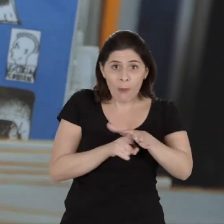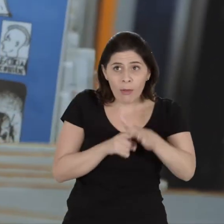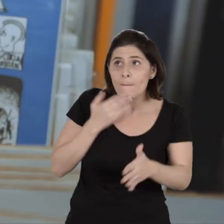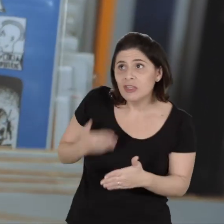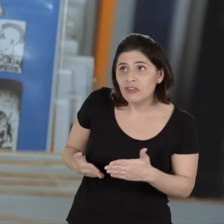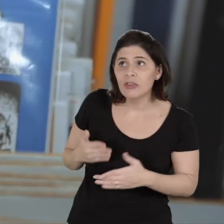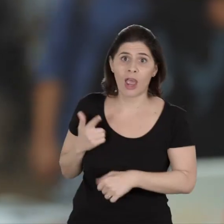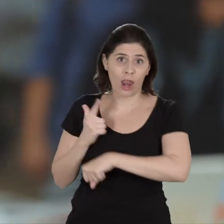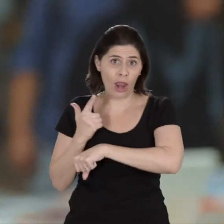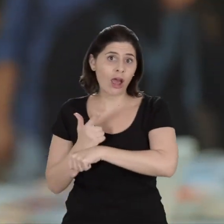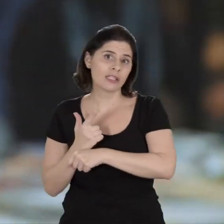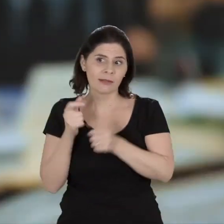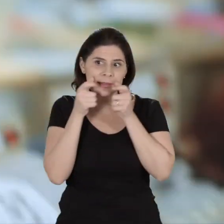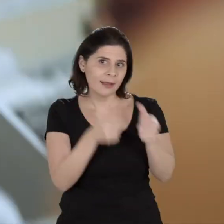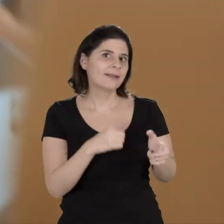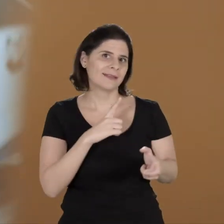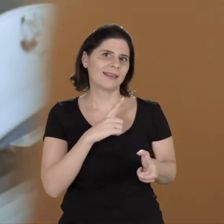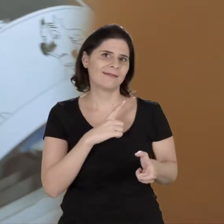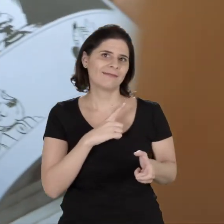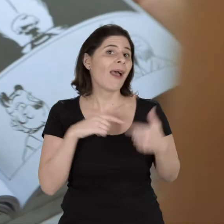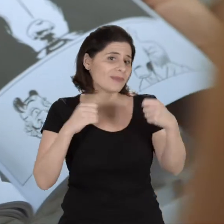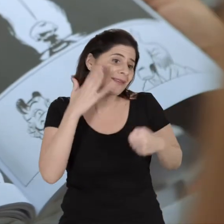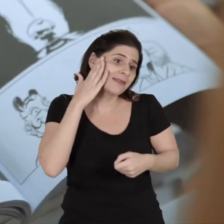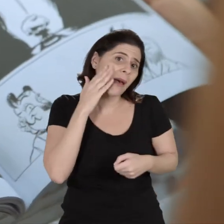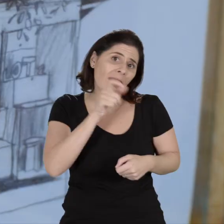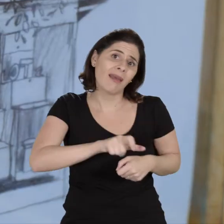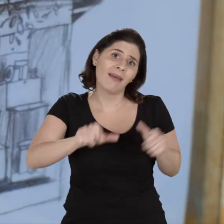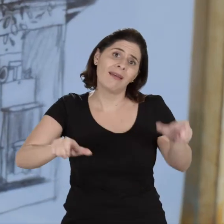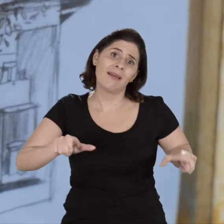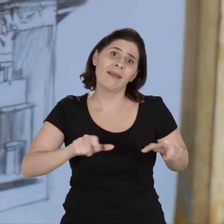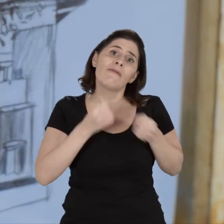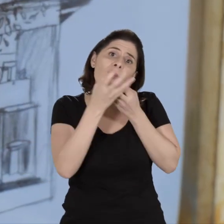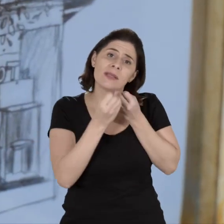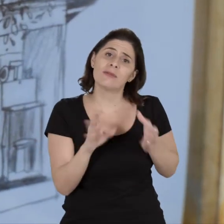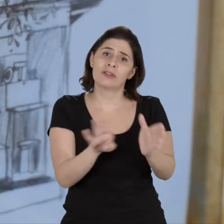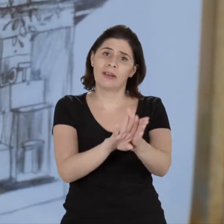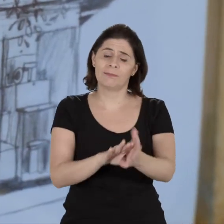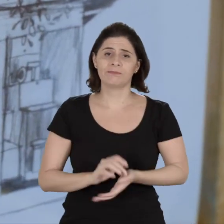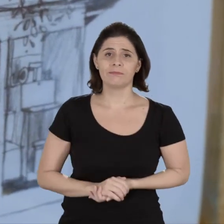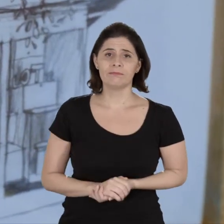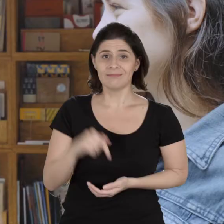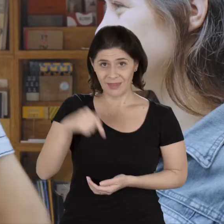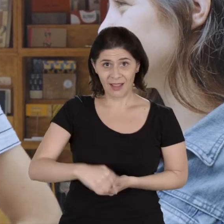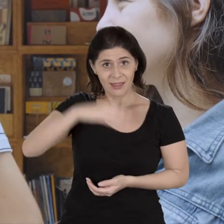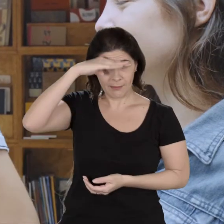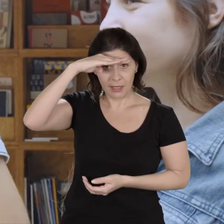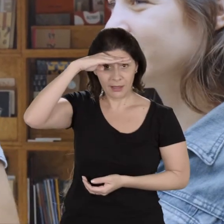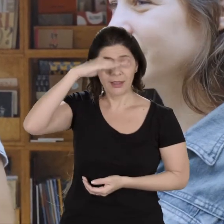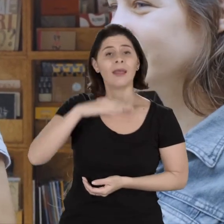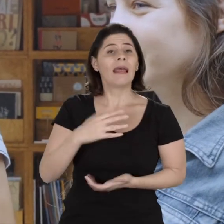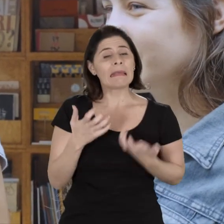começar a pedir, ele precisa saber que a coisa existe. O que a gente queria aqui na banca era um espaço onde as pessoas pudessem encontrar